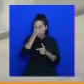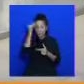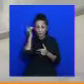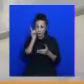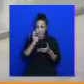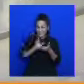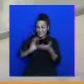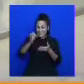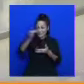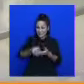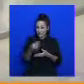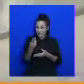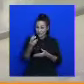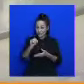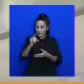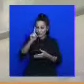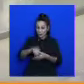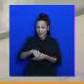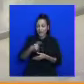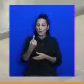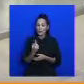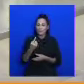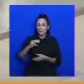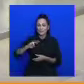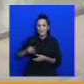números hoje na Lotomania será de